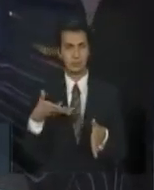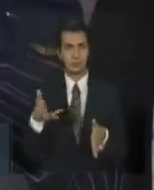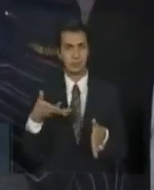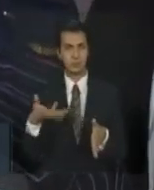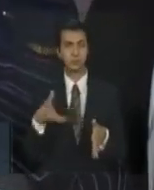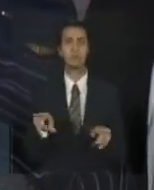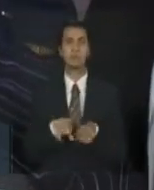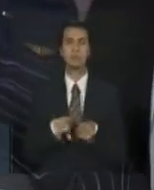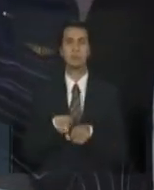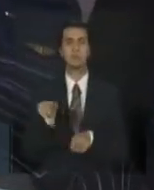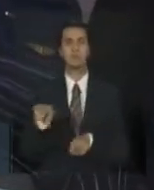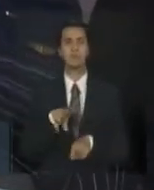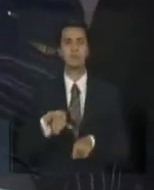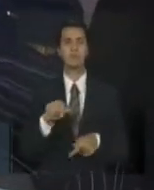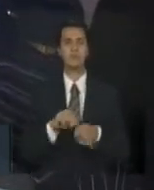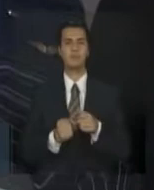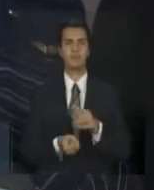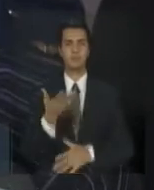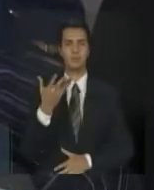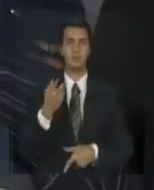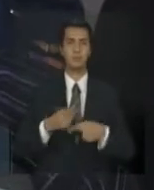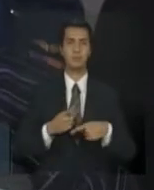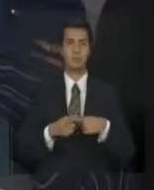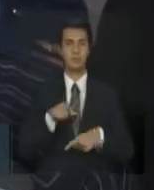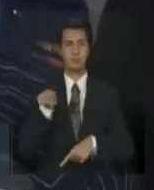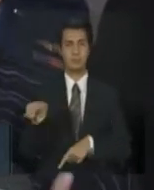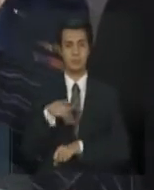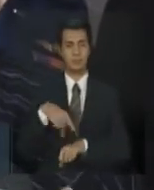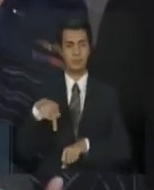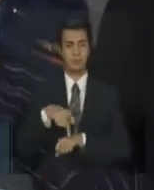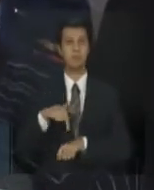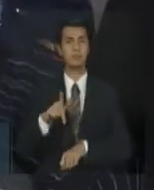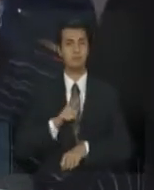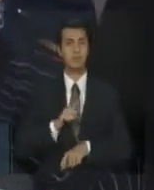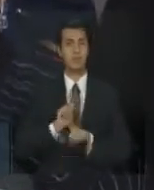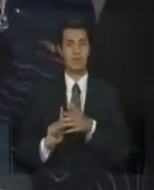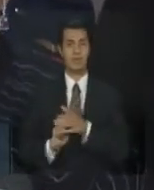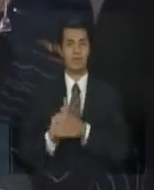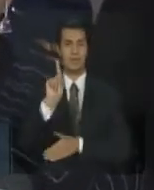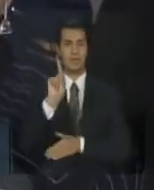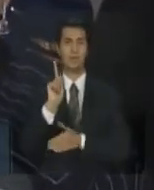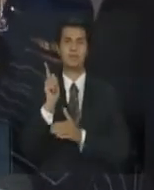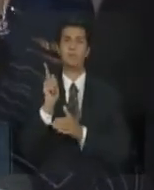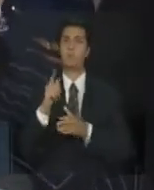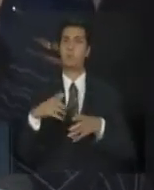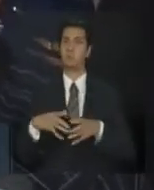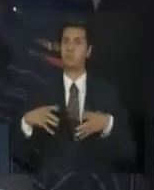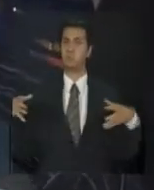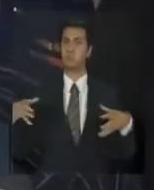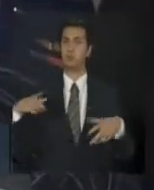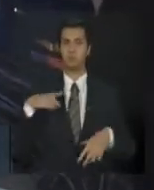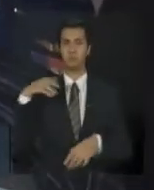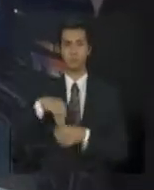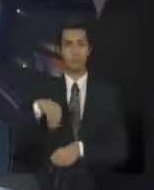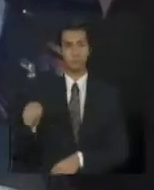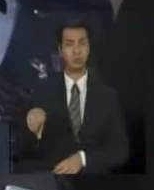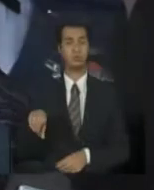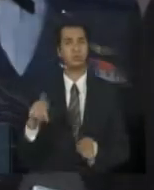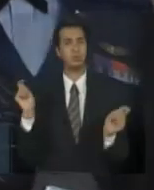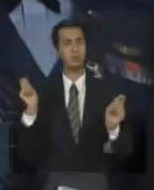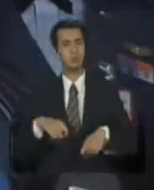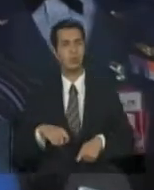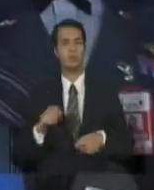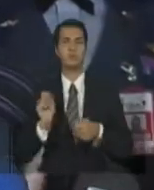farão emergenciais, até porque eles são muito ricos em gás e estão com uma proposta de expansão para